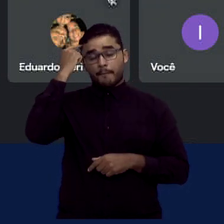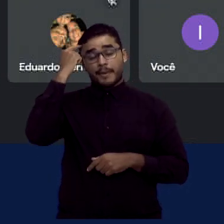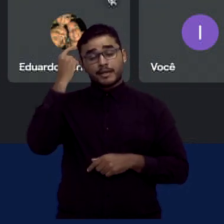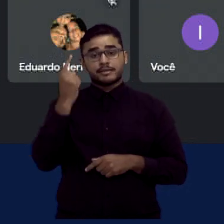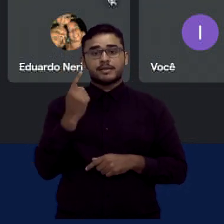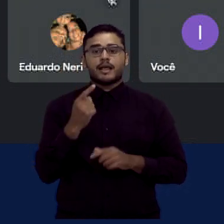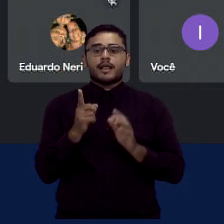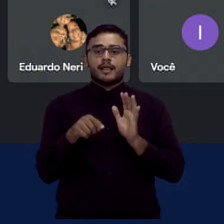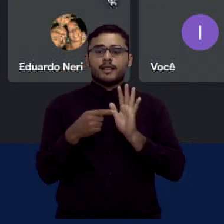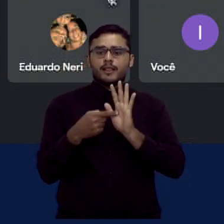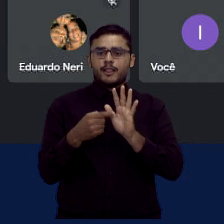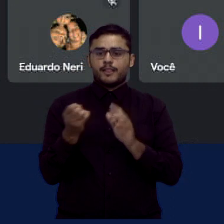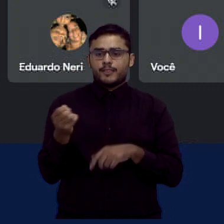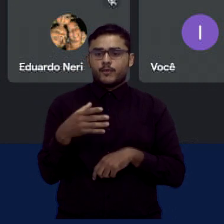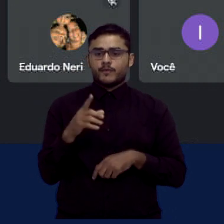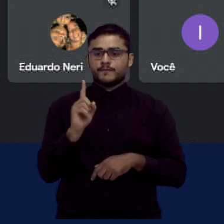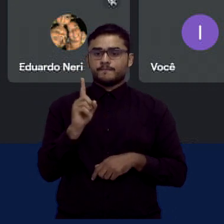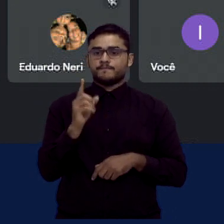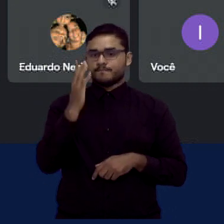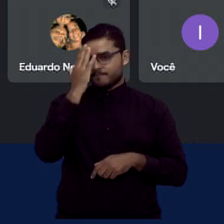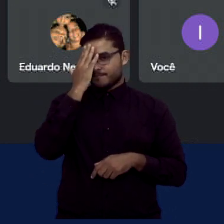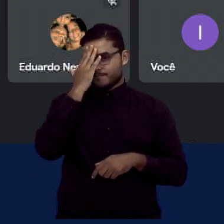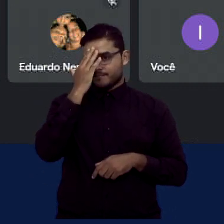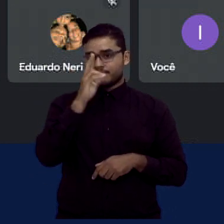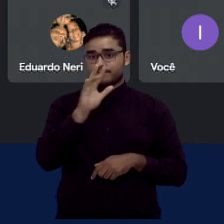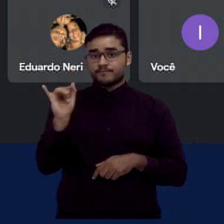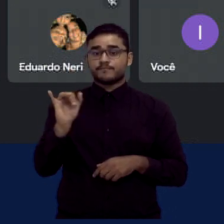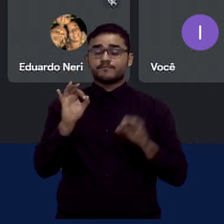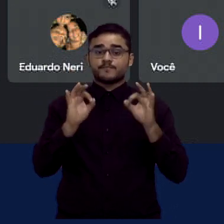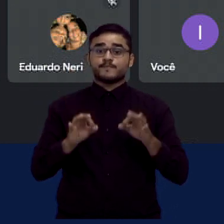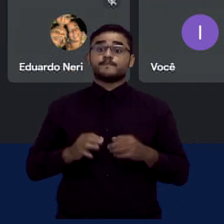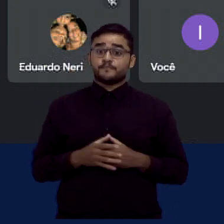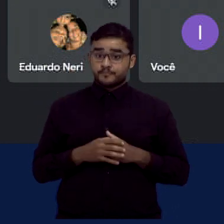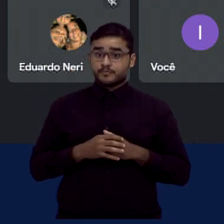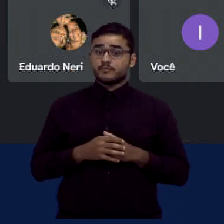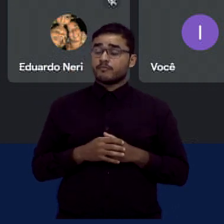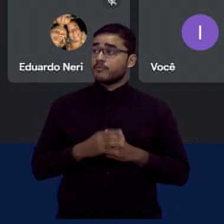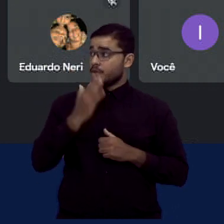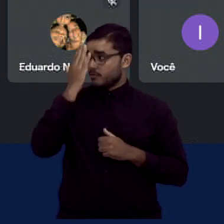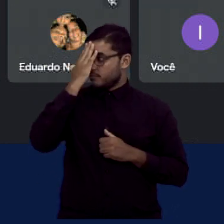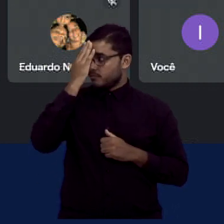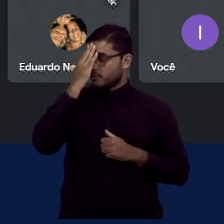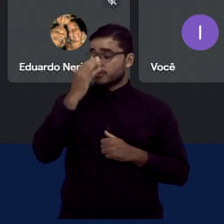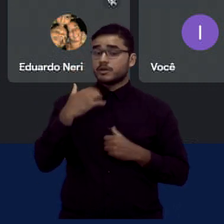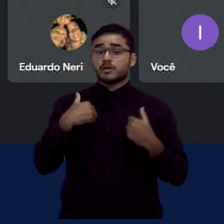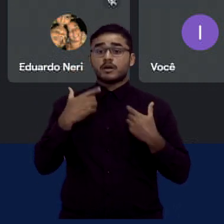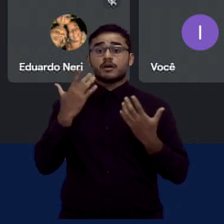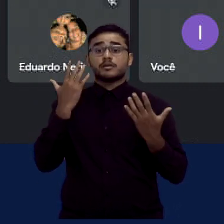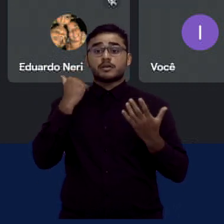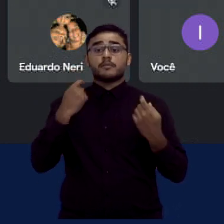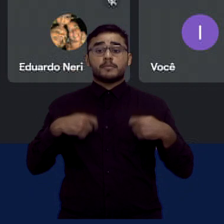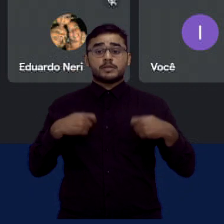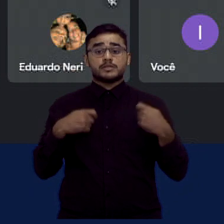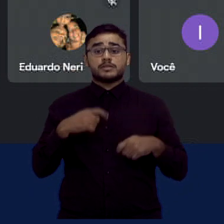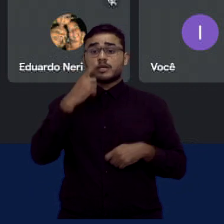que não deixa de ser um recorte bem feito. Então, o direito dos autores deve ser olhado com relação a